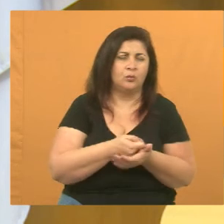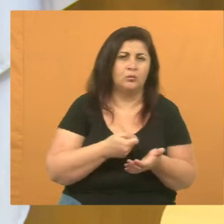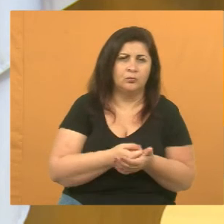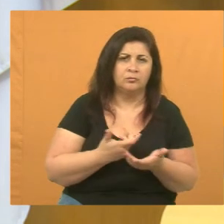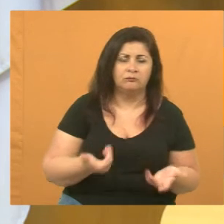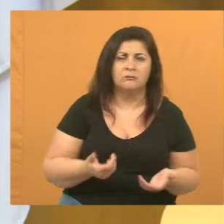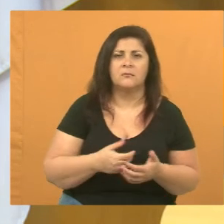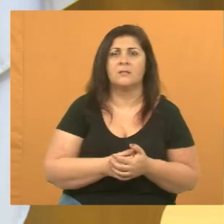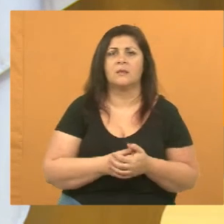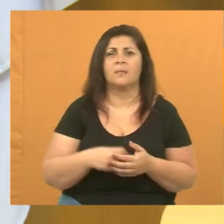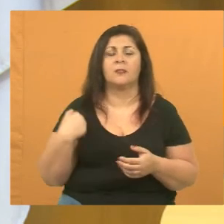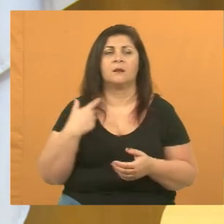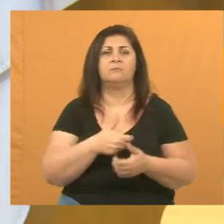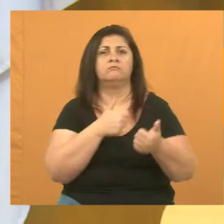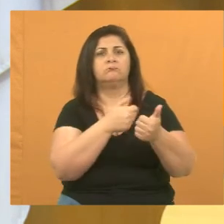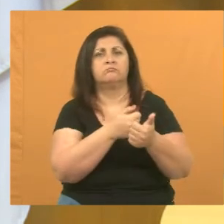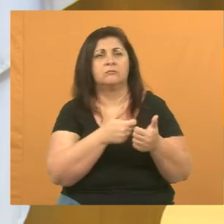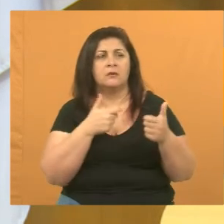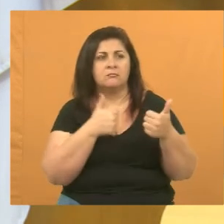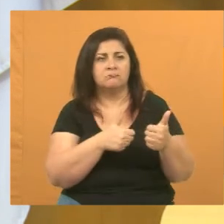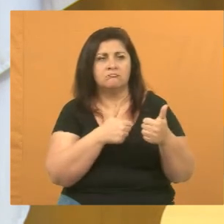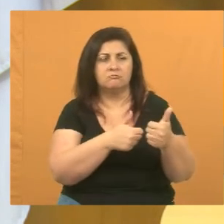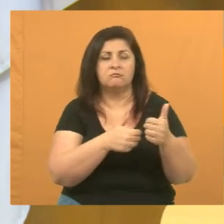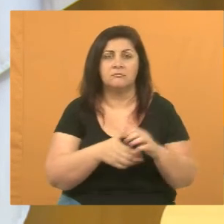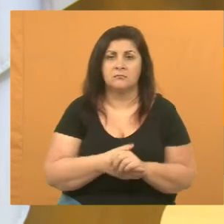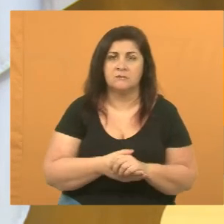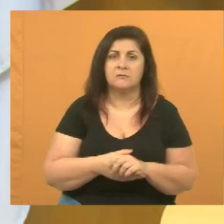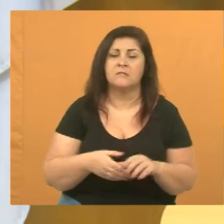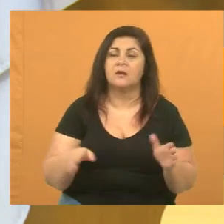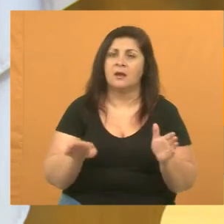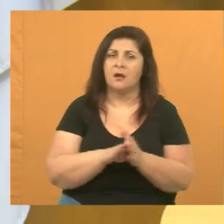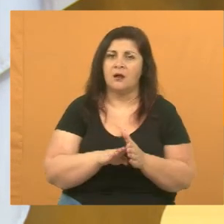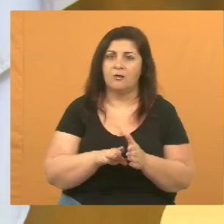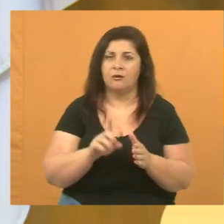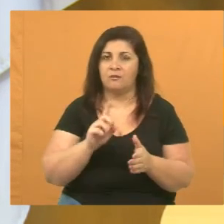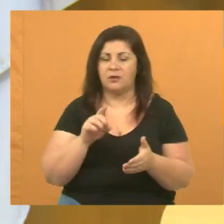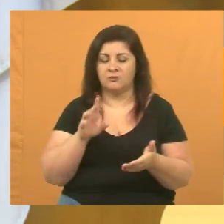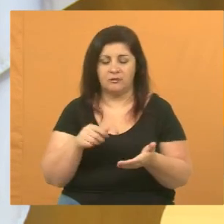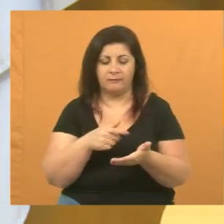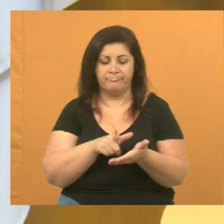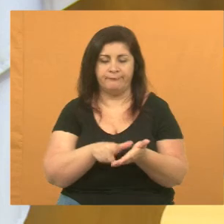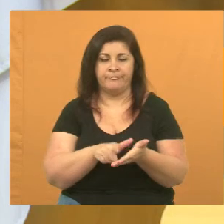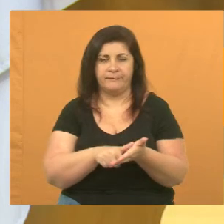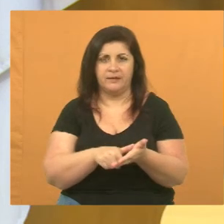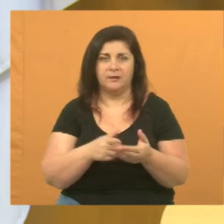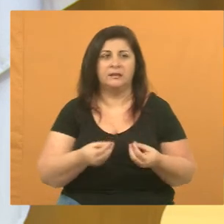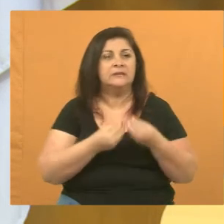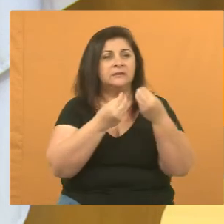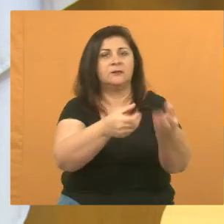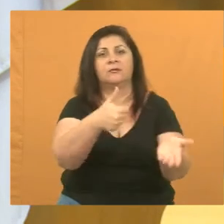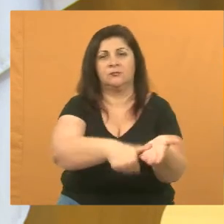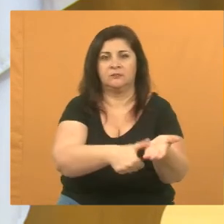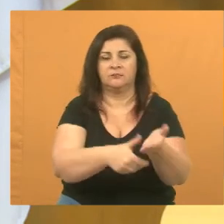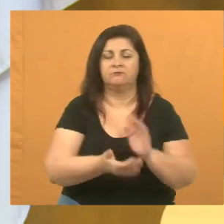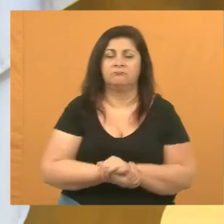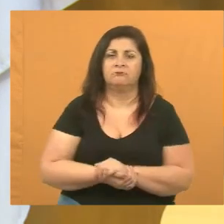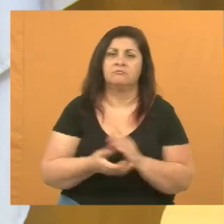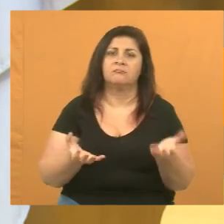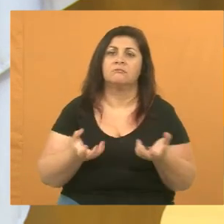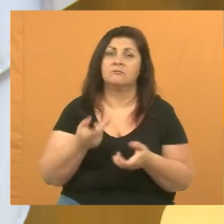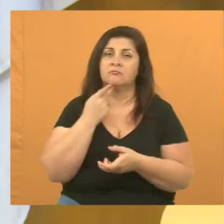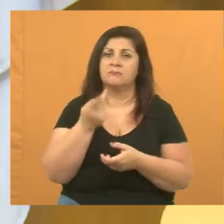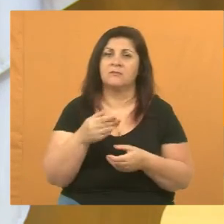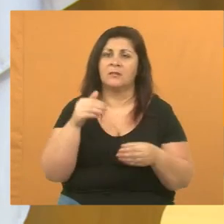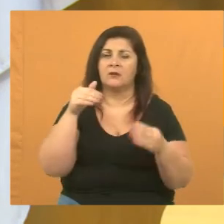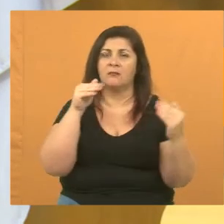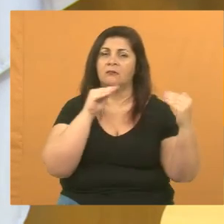oportunidade de acompanhar, luta do Valmir de muito tempo, que agora saiu do papel, né, Valmir? Então, quero aqui adiantar já que